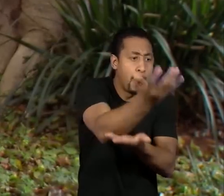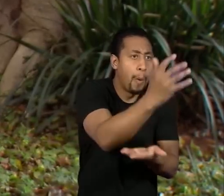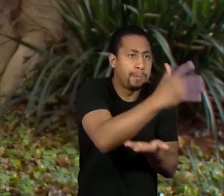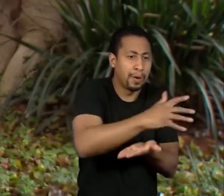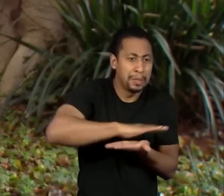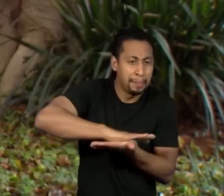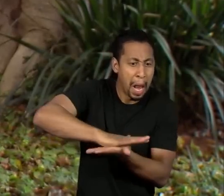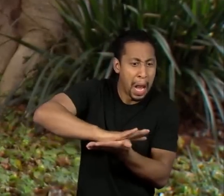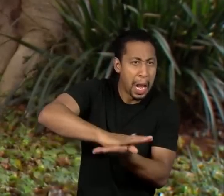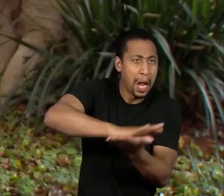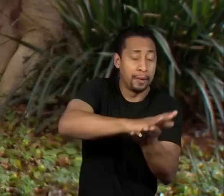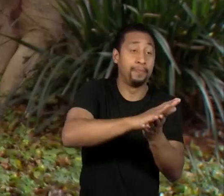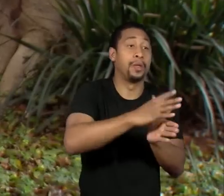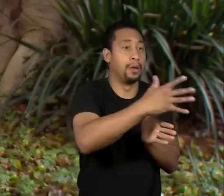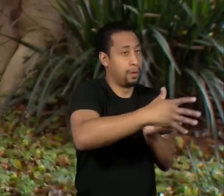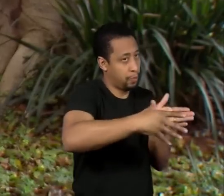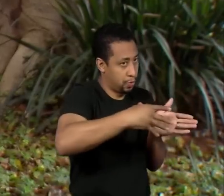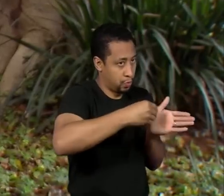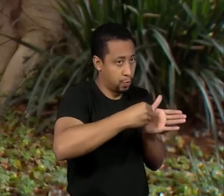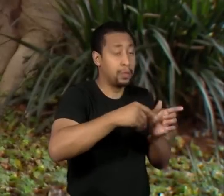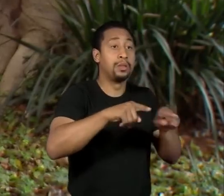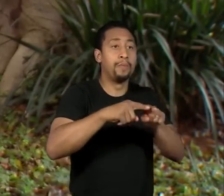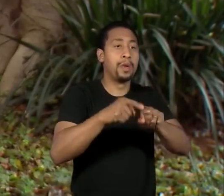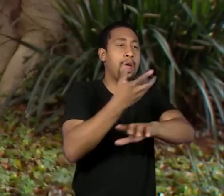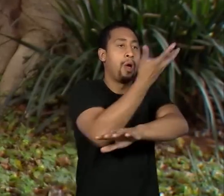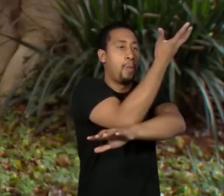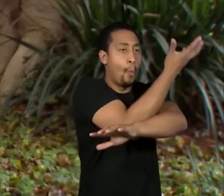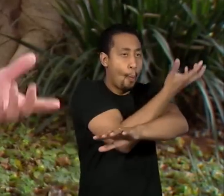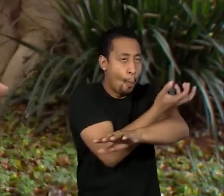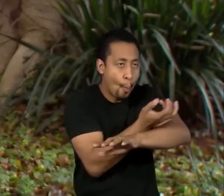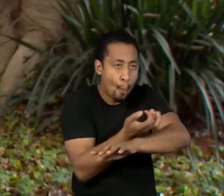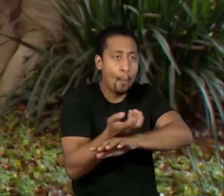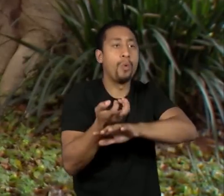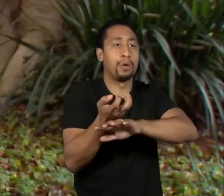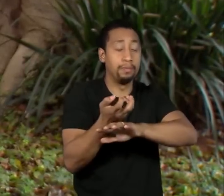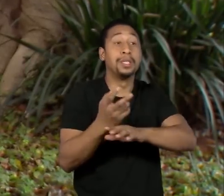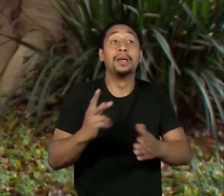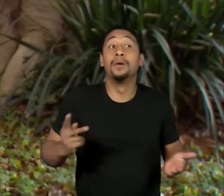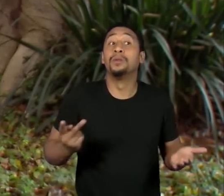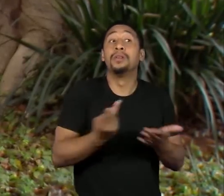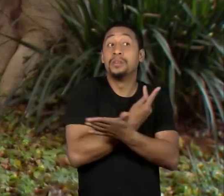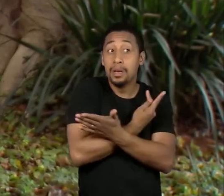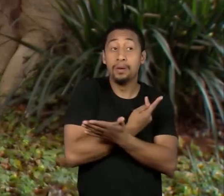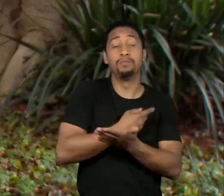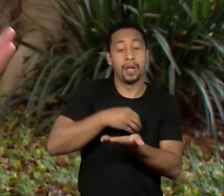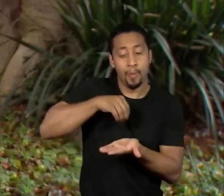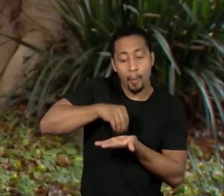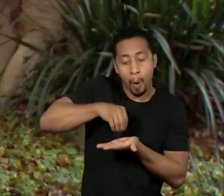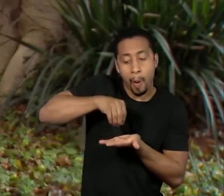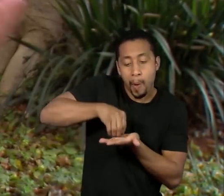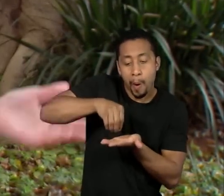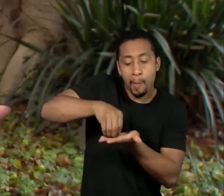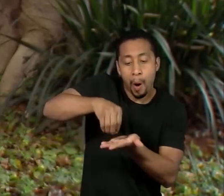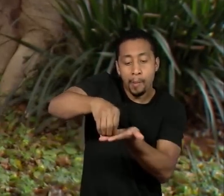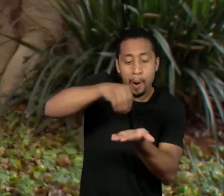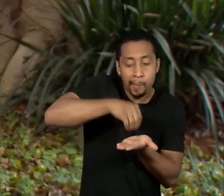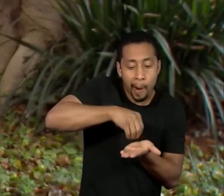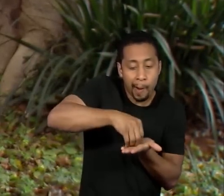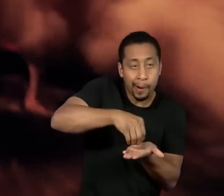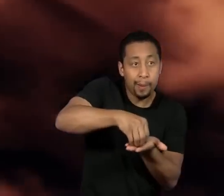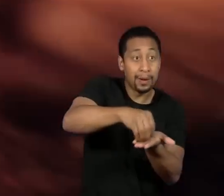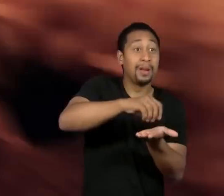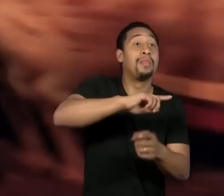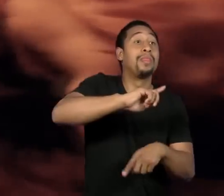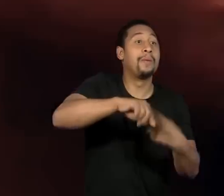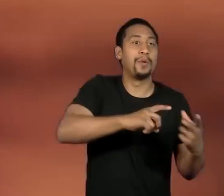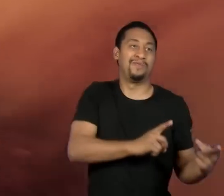Cerrado, e posteriormente plantaram soja nessas fazendas, e aí essa soja acabou entrando na cadeia produtiva de grandes empresas do